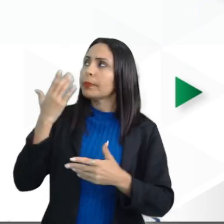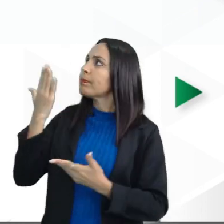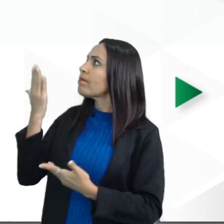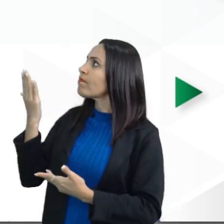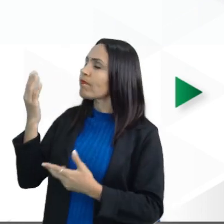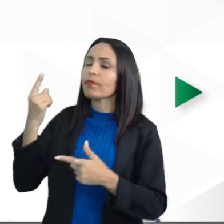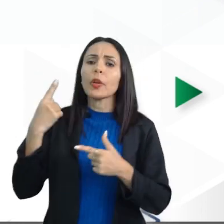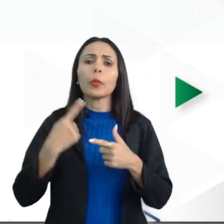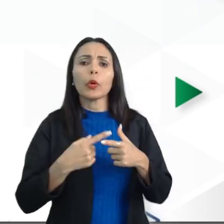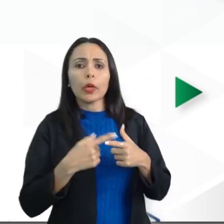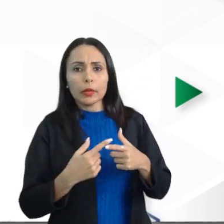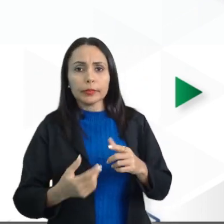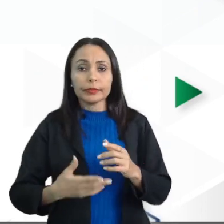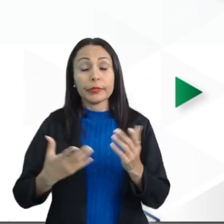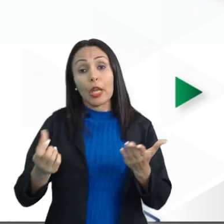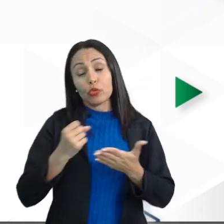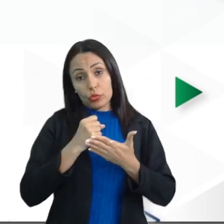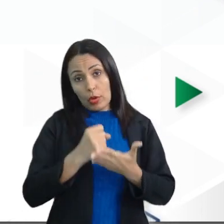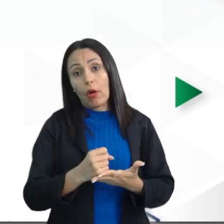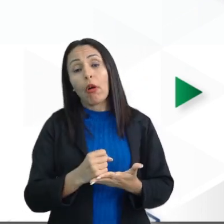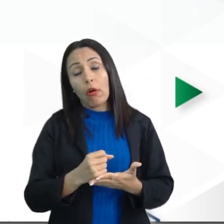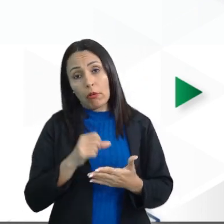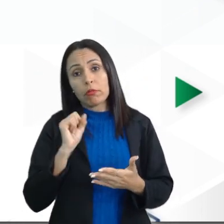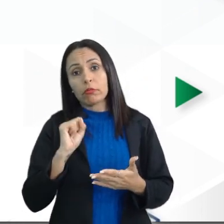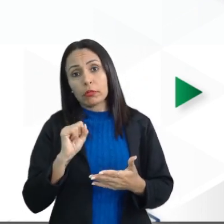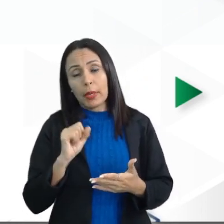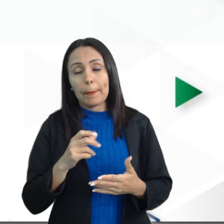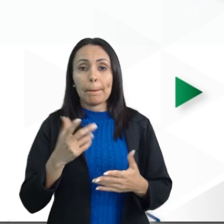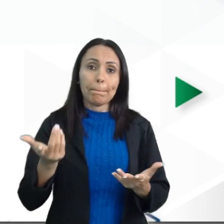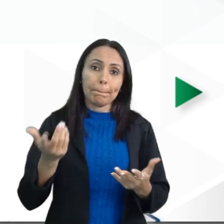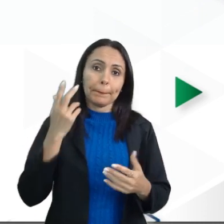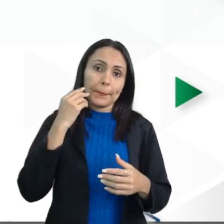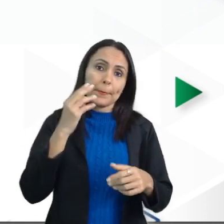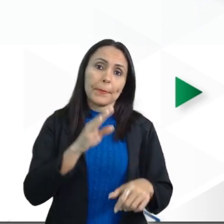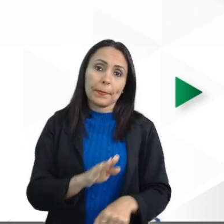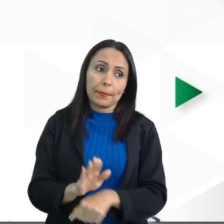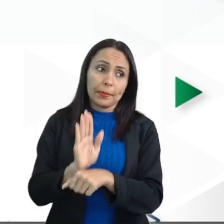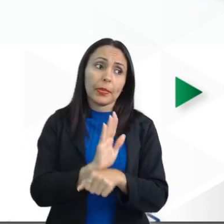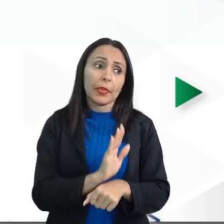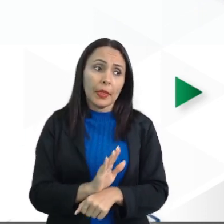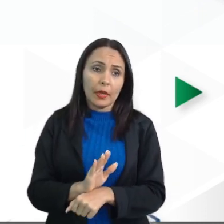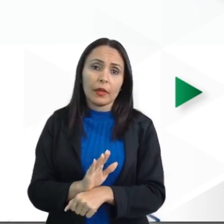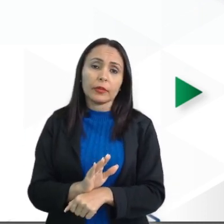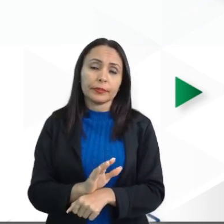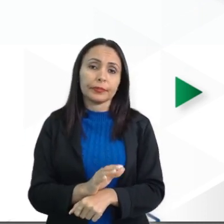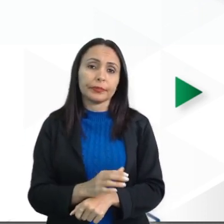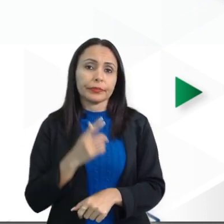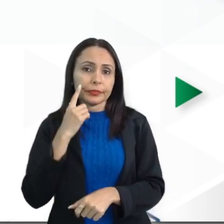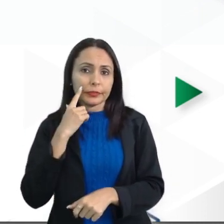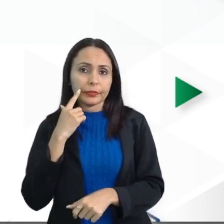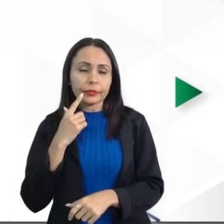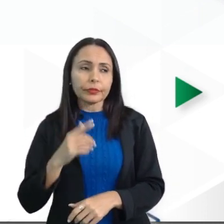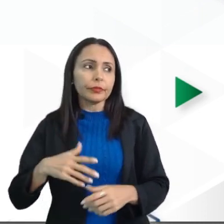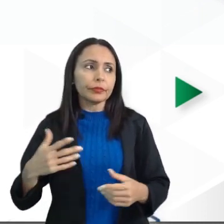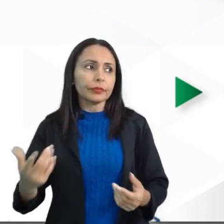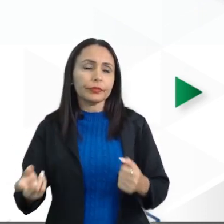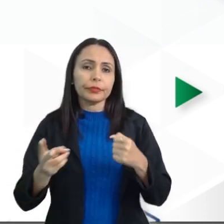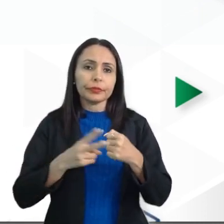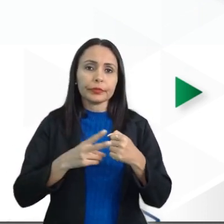Porque assistir os pacientes é ajudar os pacientes, cuidar dos pacientes. Então, nós vimos aqui o verbo